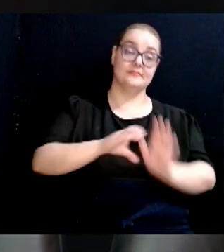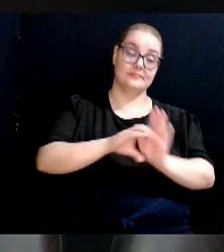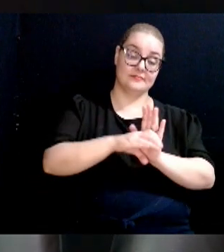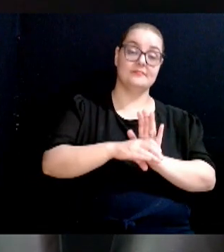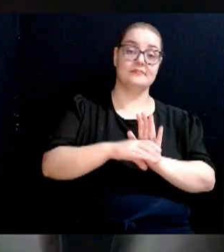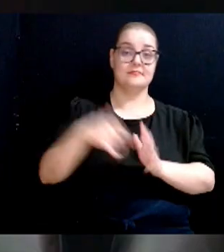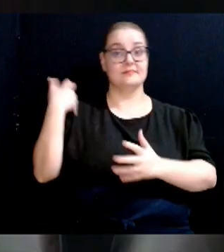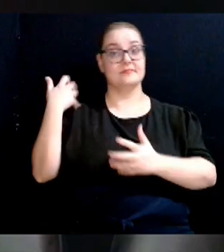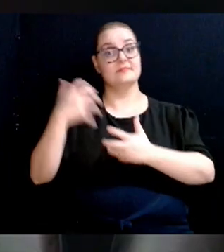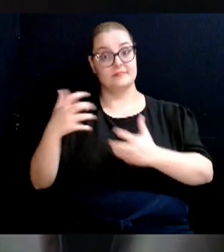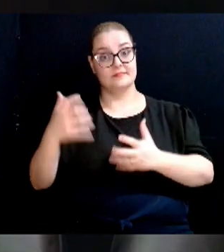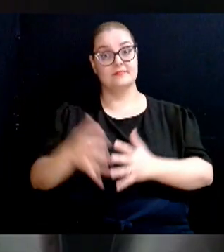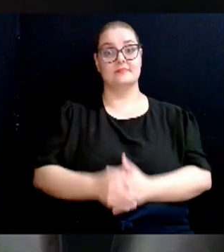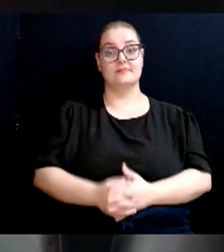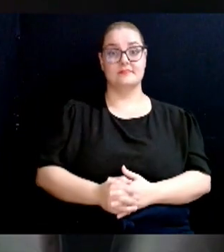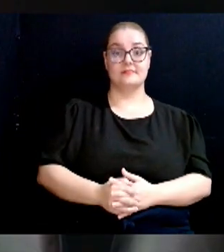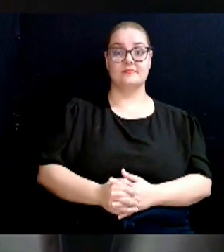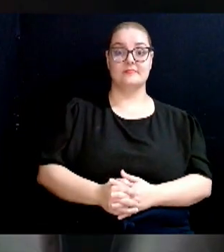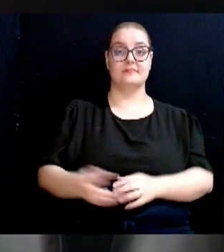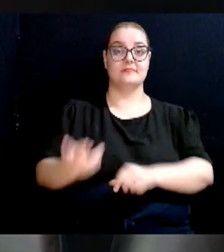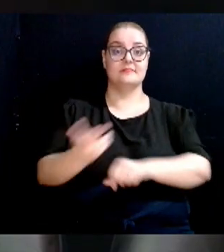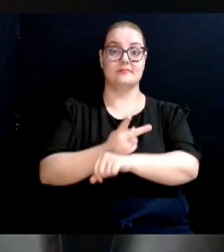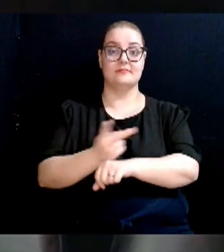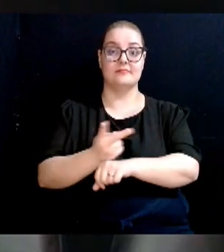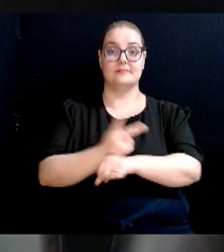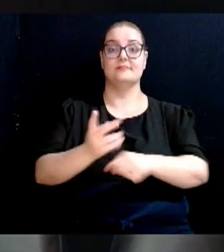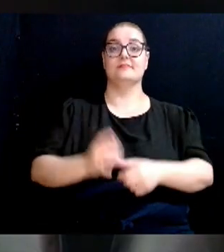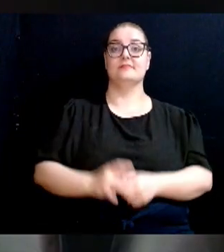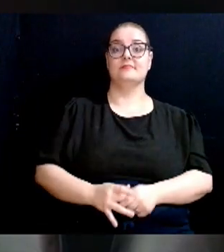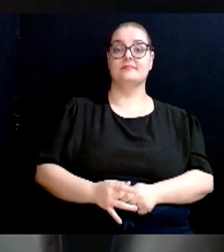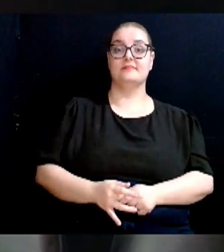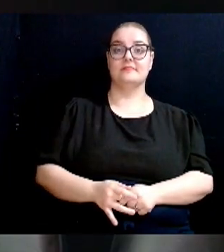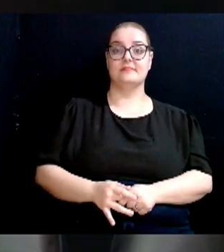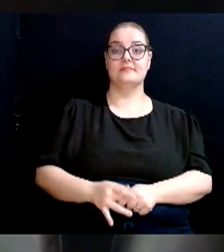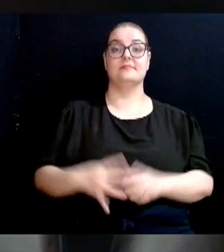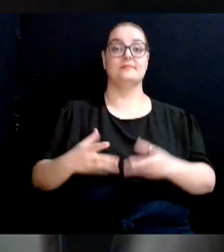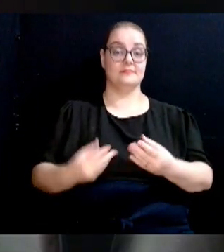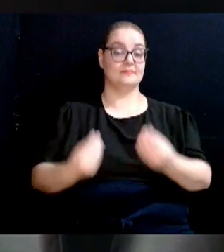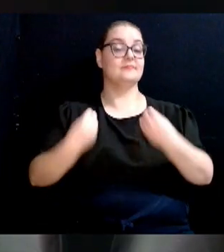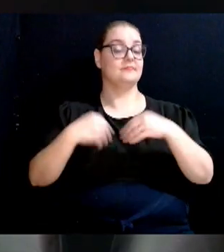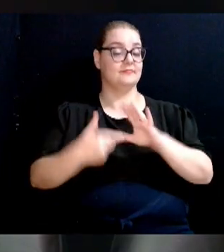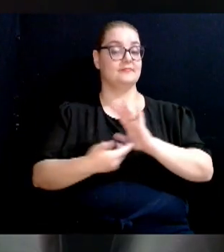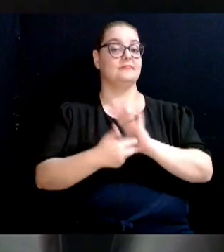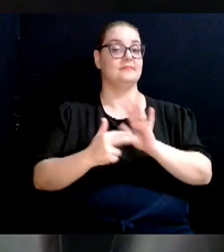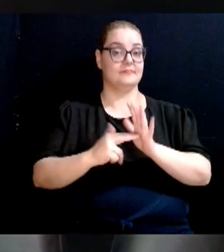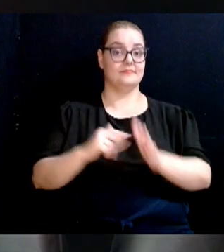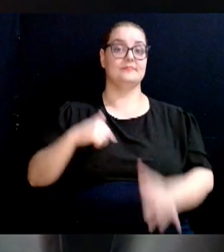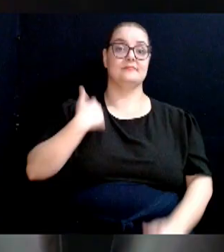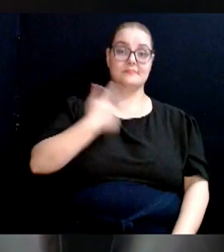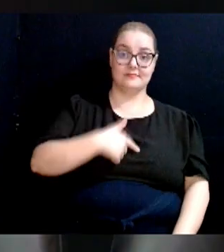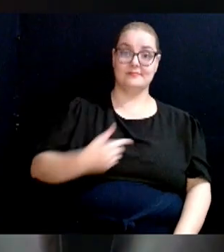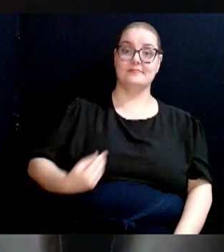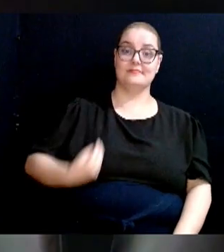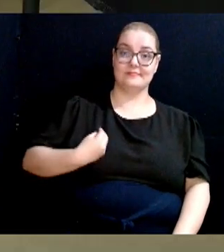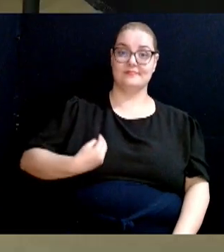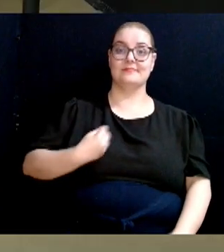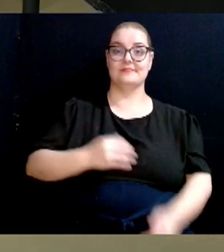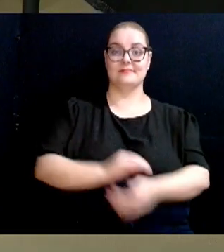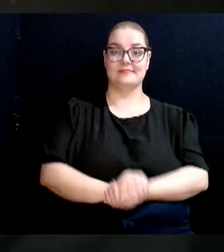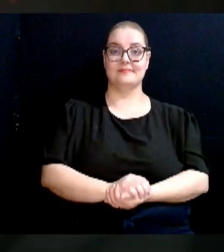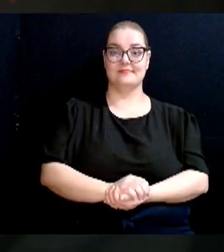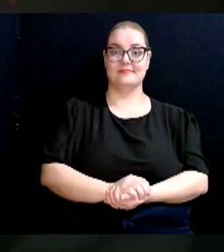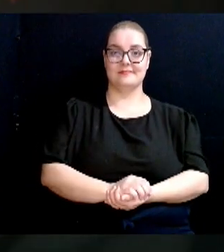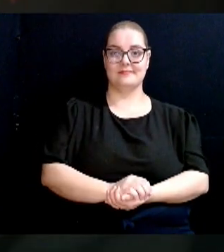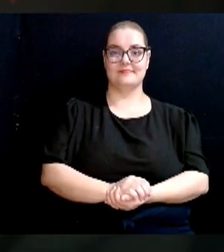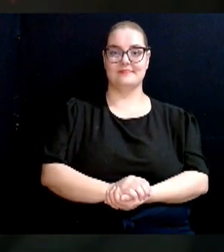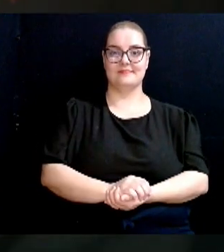envelhecimento, né? E buscar aquilo que vai trazer sentido às nossas vidas. Muito bem,